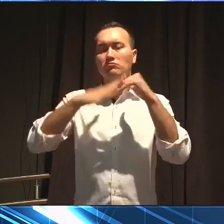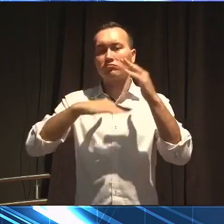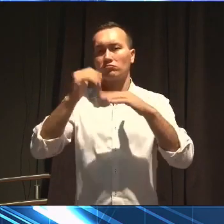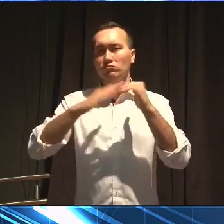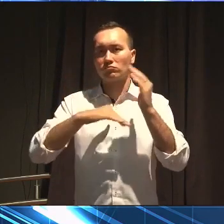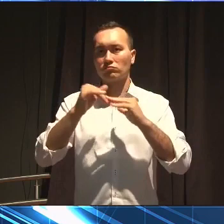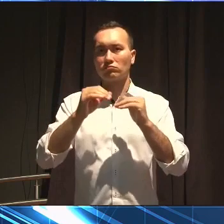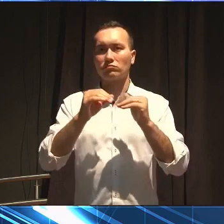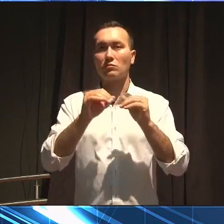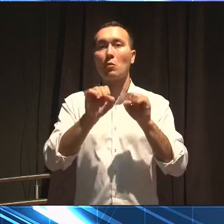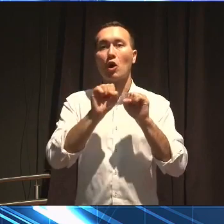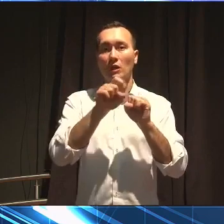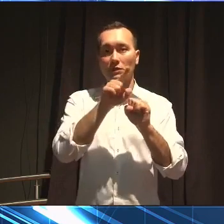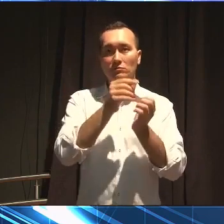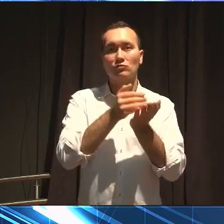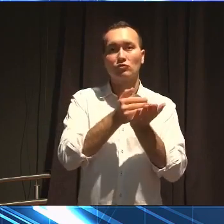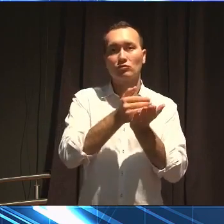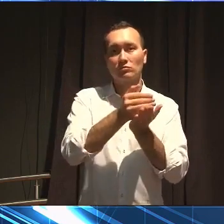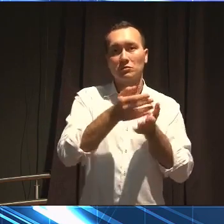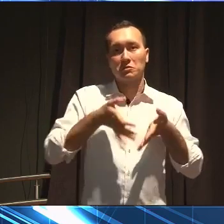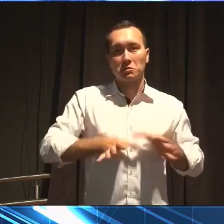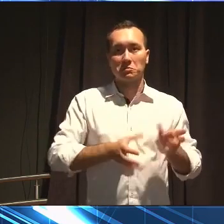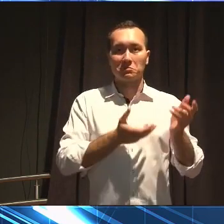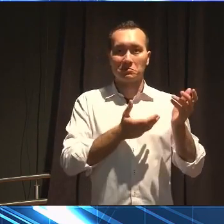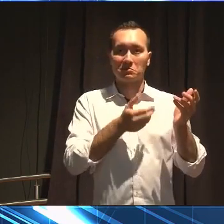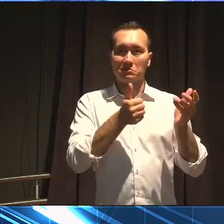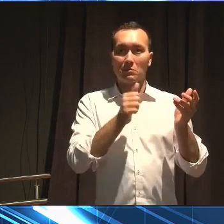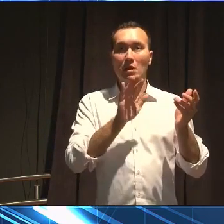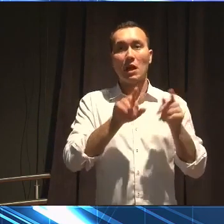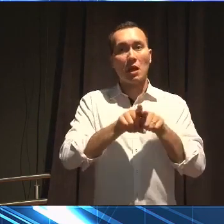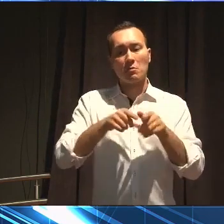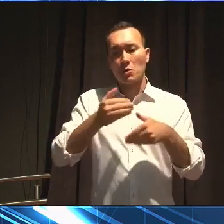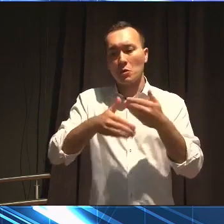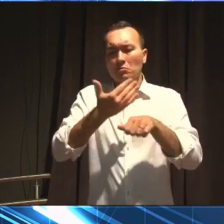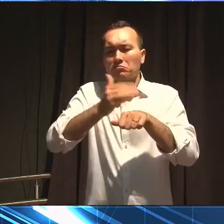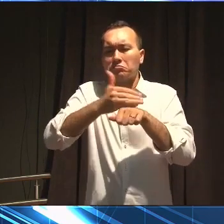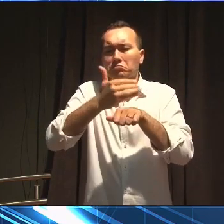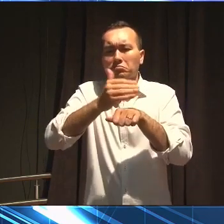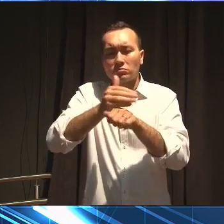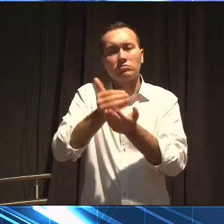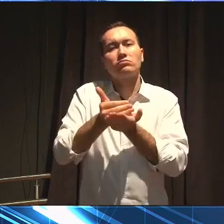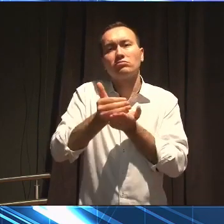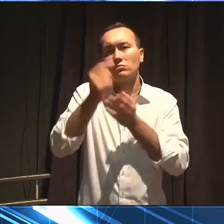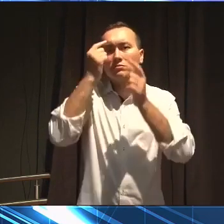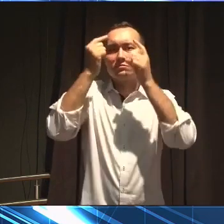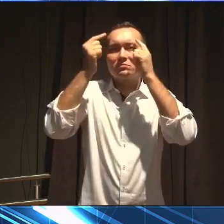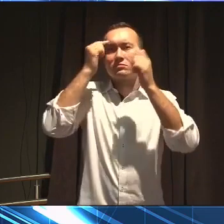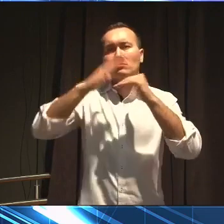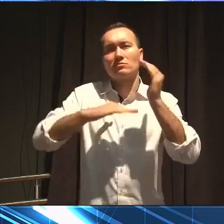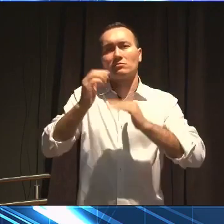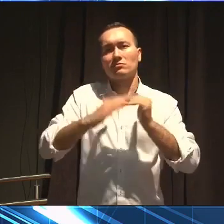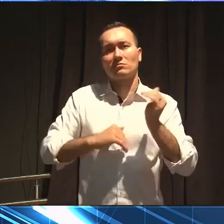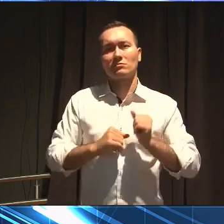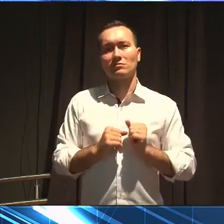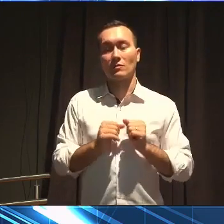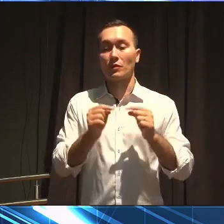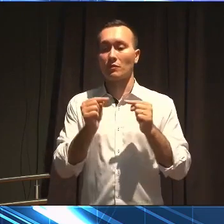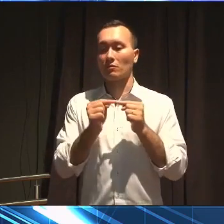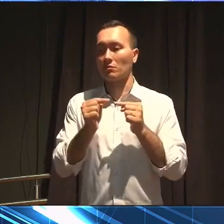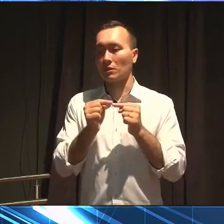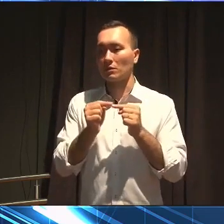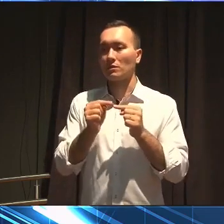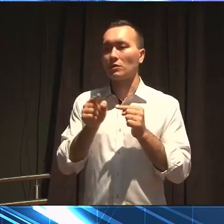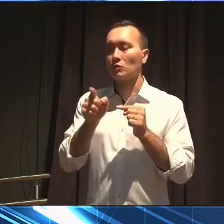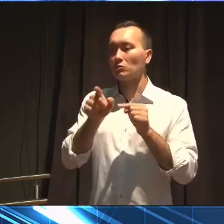ou um talento adquirido, que tem relação com a questão de inovar em diferentes campos,